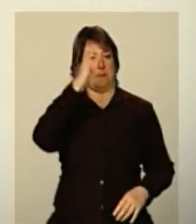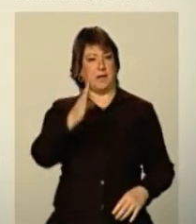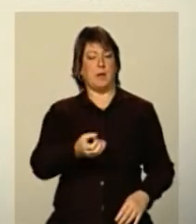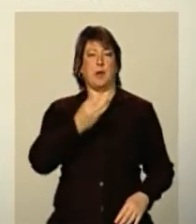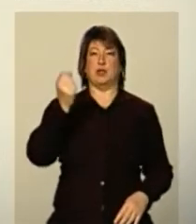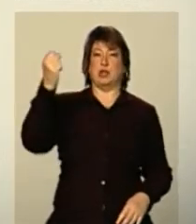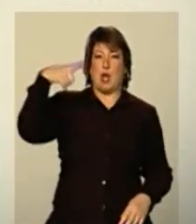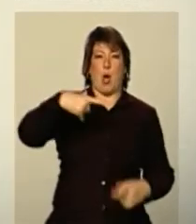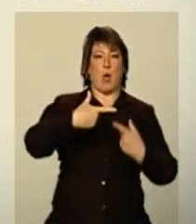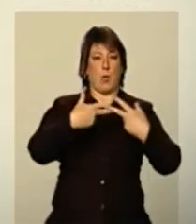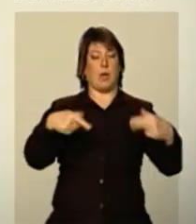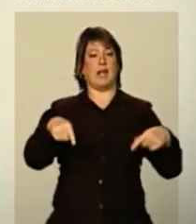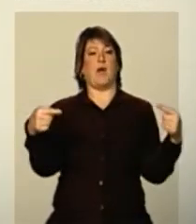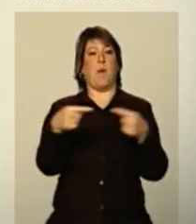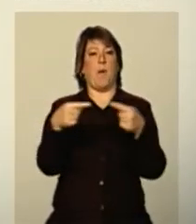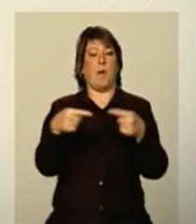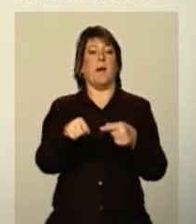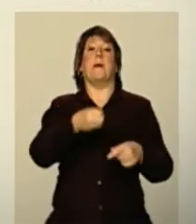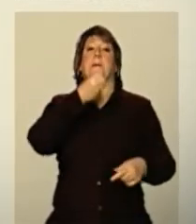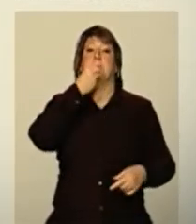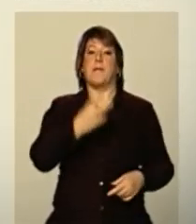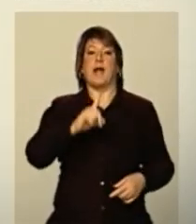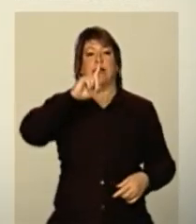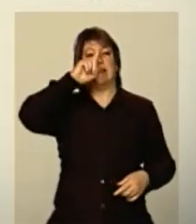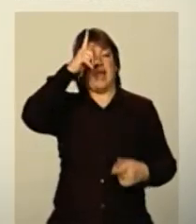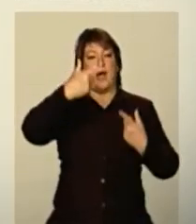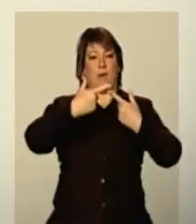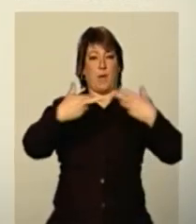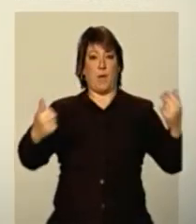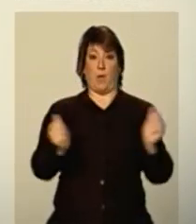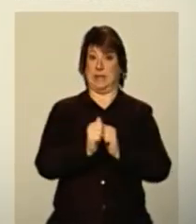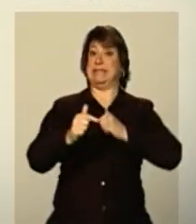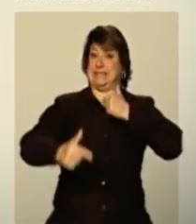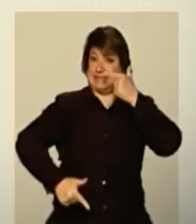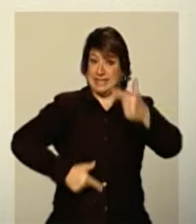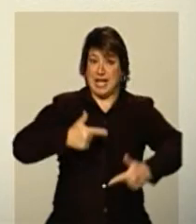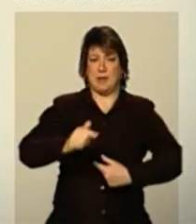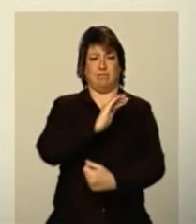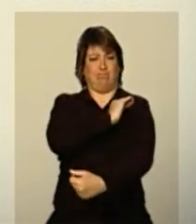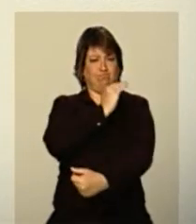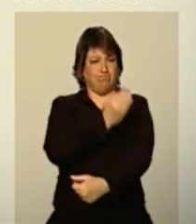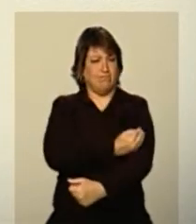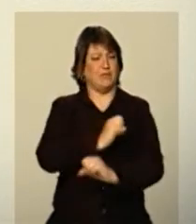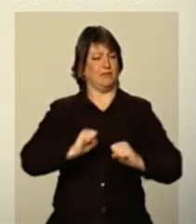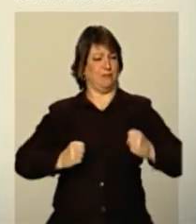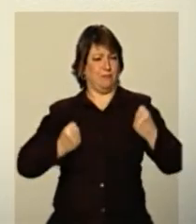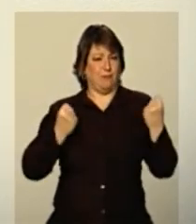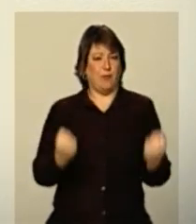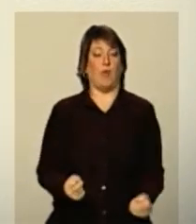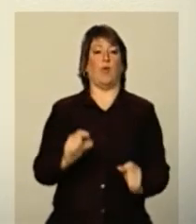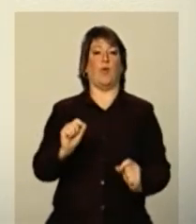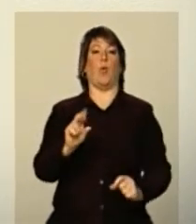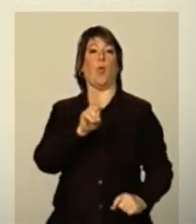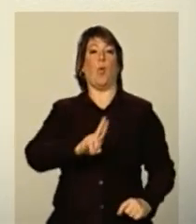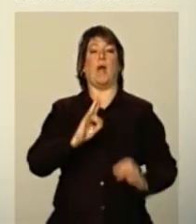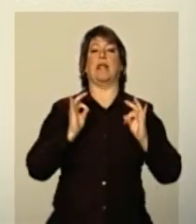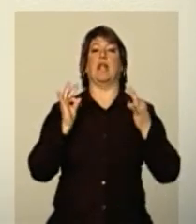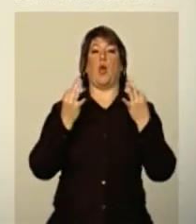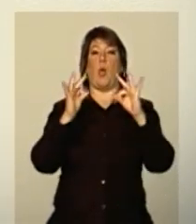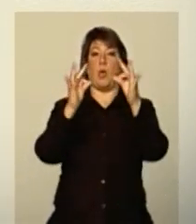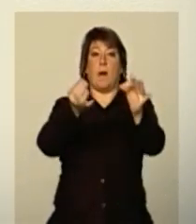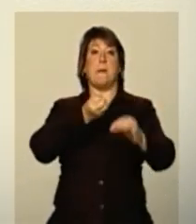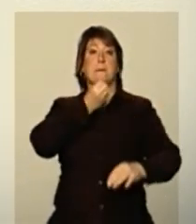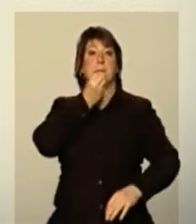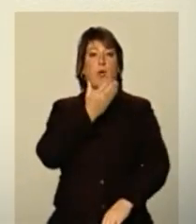têm combinado essa vantagem da natureza com muito trabalho, muito esforço e com o uso de tecnologia e